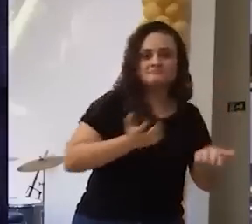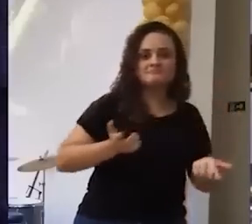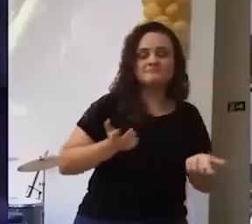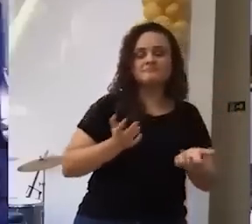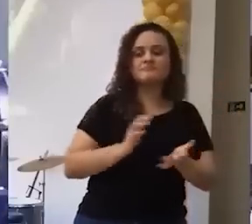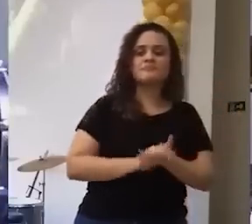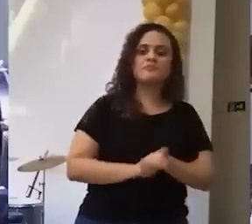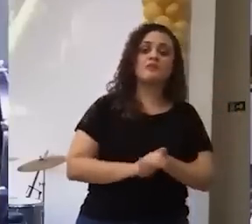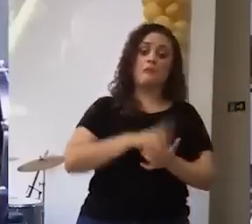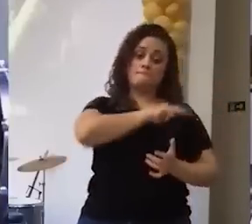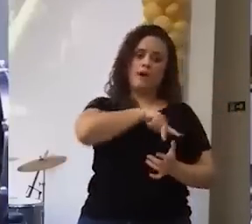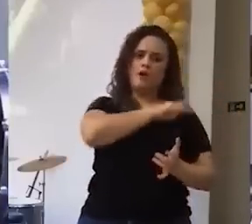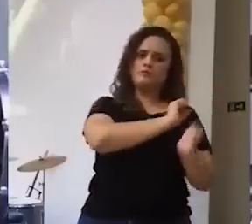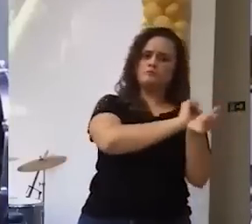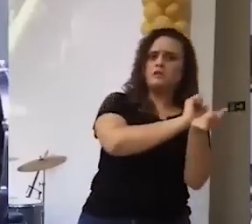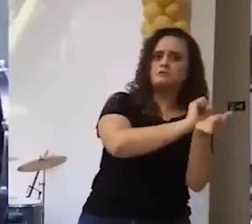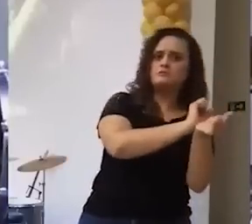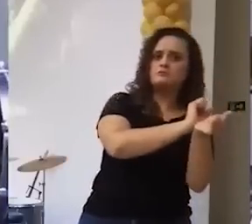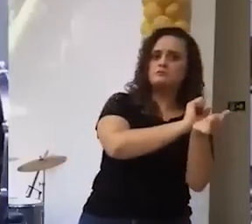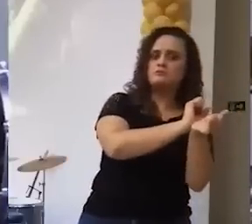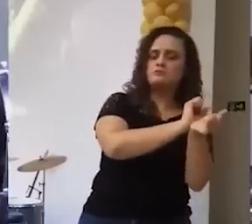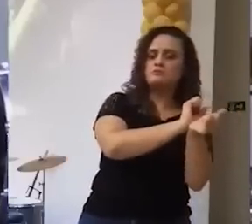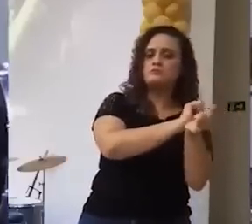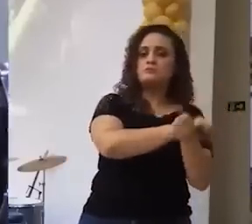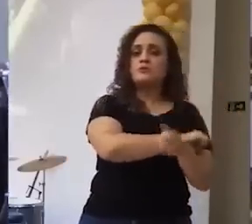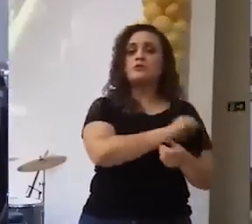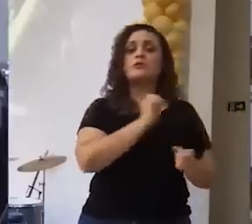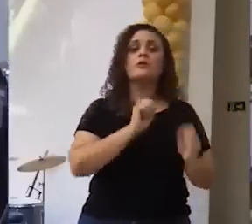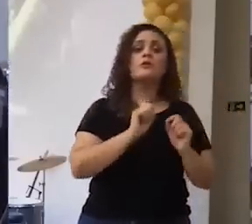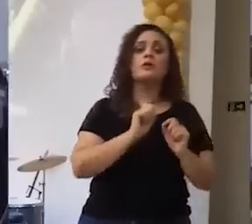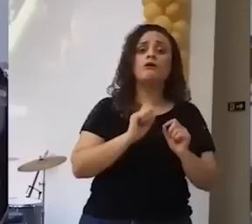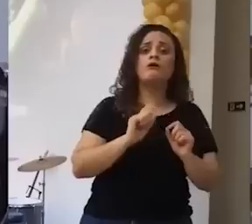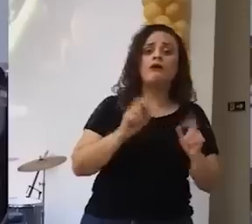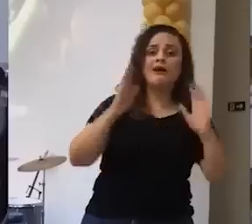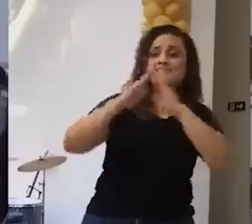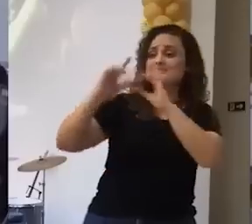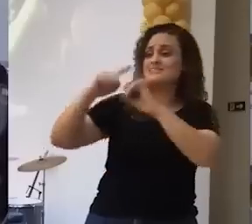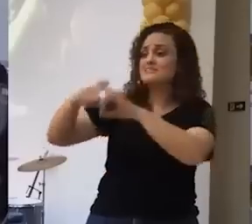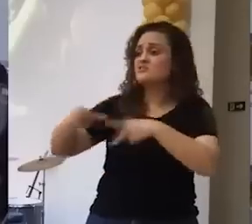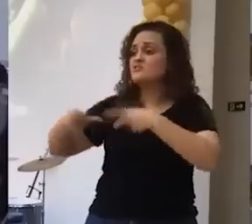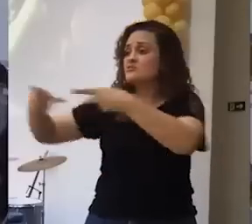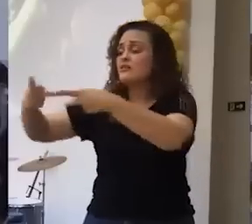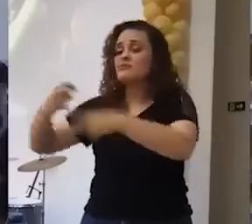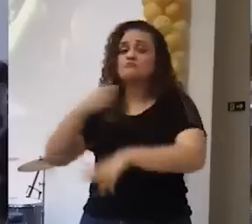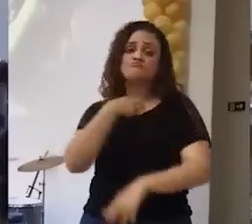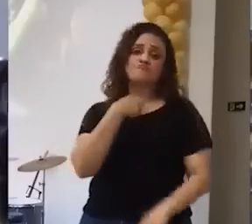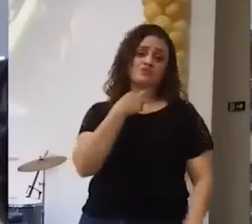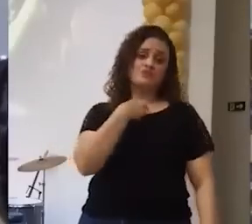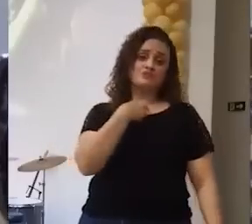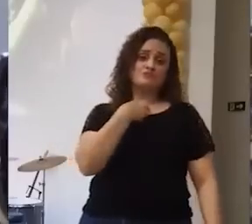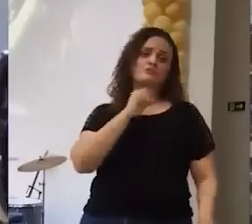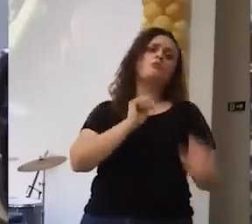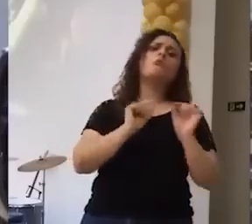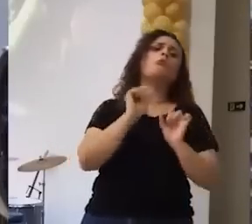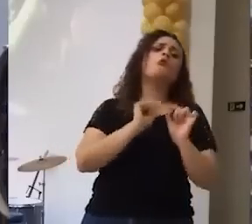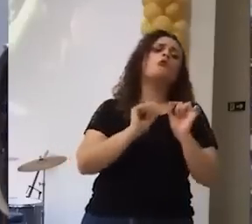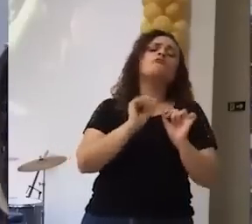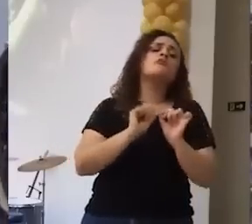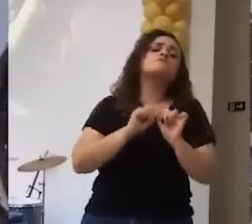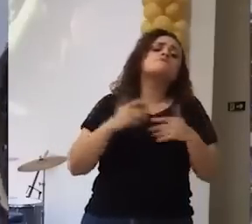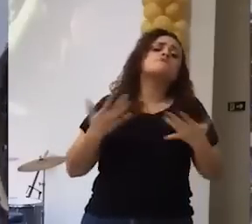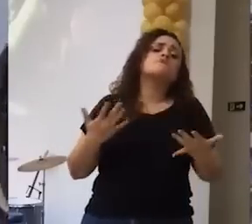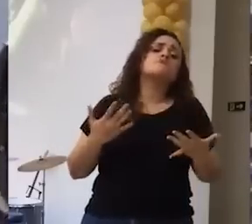Porque Paulo estava preso, diz ele em terceiro lugar, ele não podia visitar as igrejas como era seu desejo. O que é que ele fez? Começou a